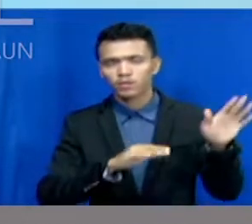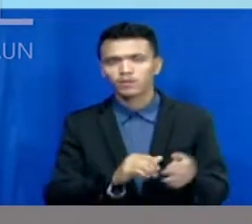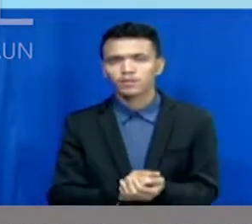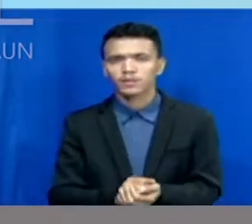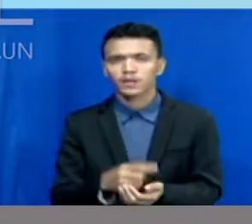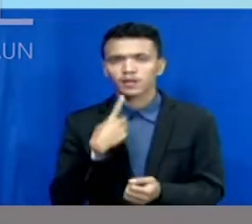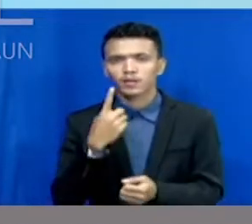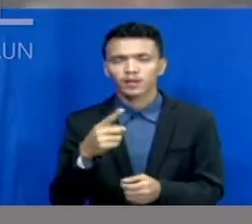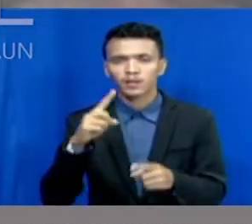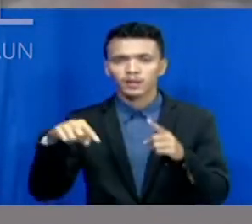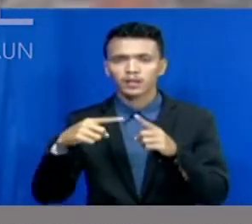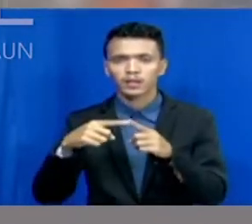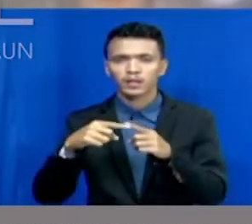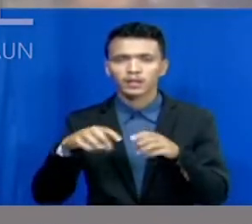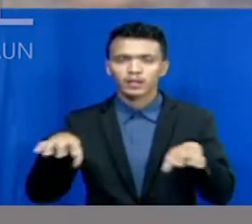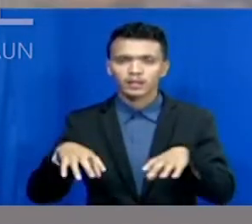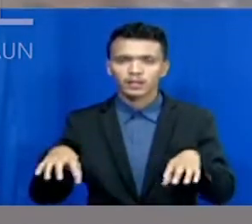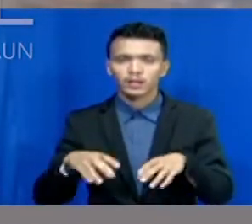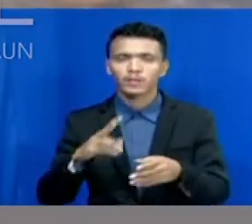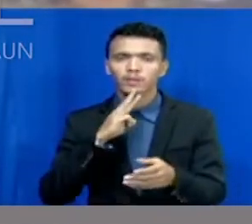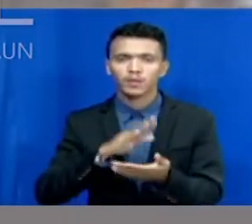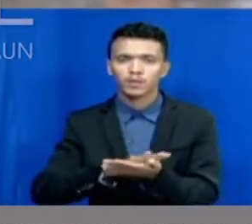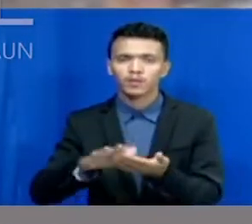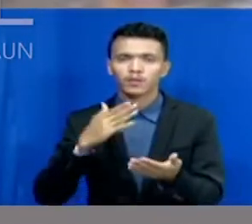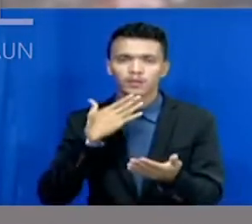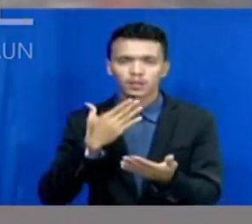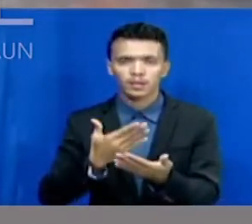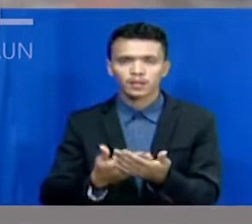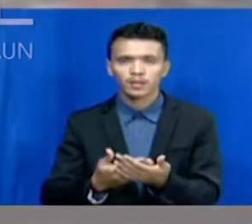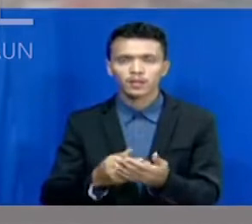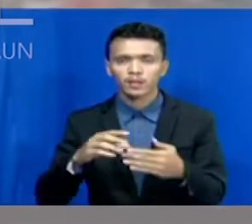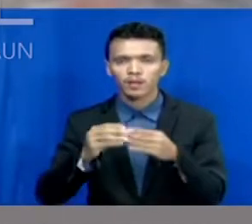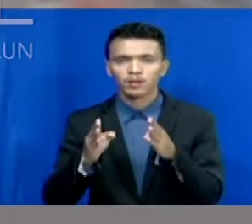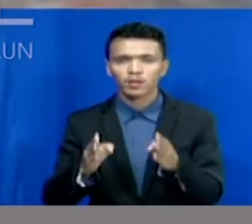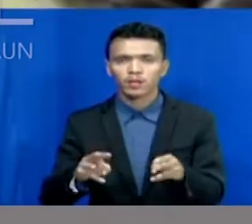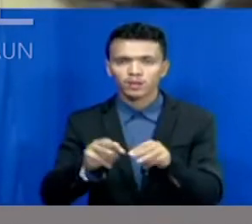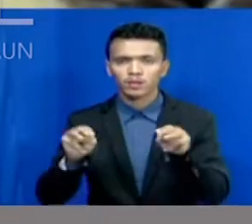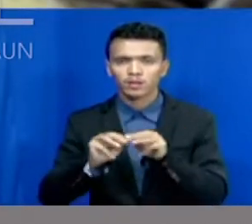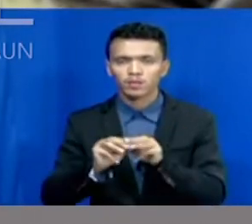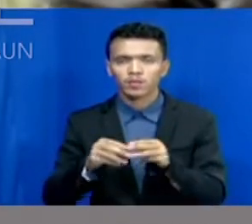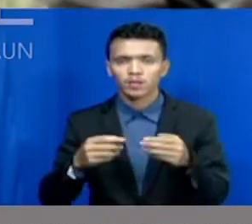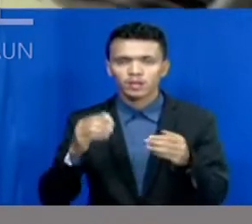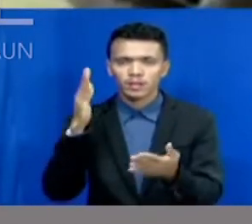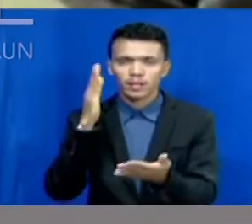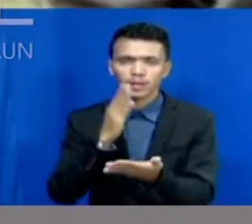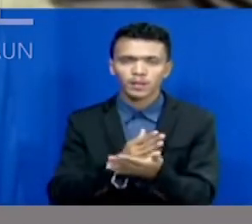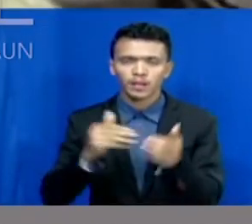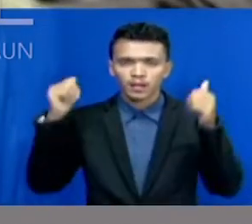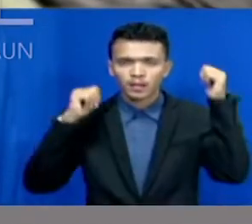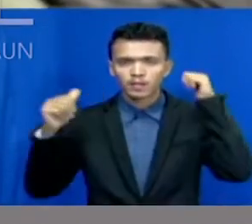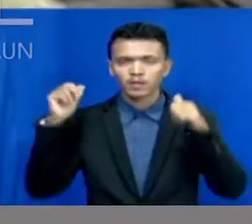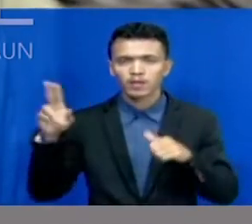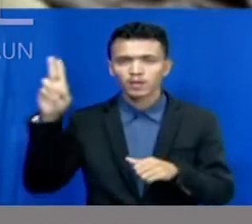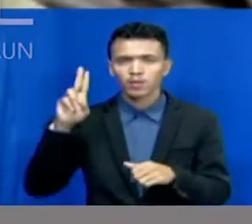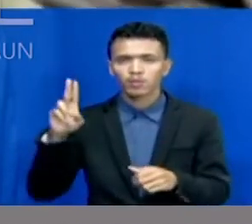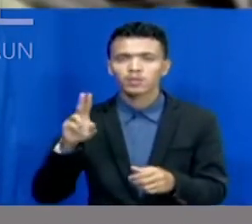afirma, banheiras sistemas estão bemos laudiacona, maka autoridade município se bando atividade nebe usa be